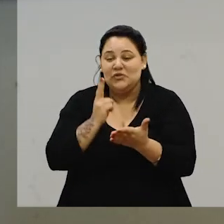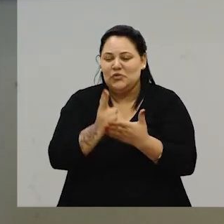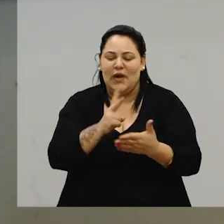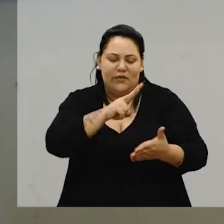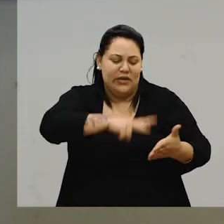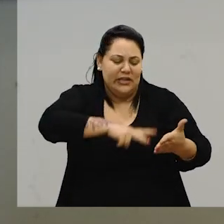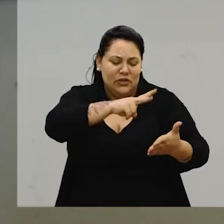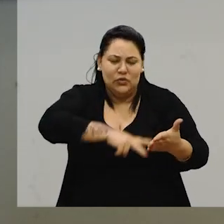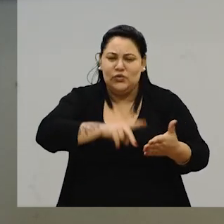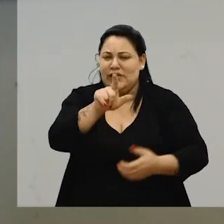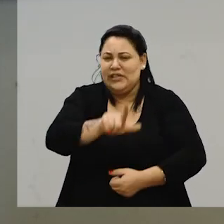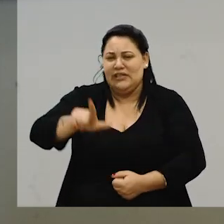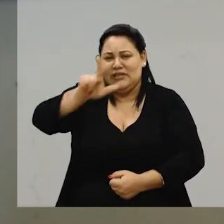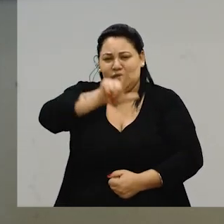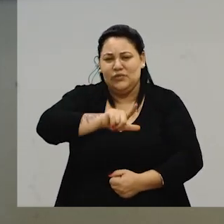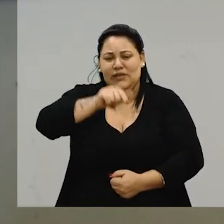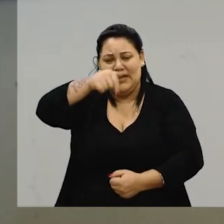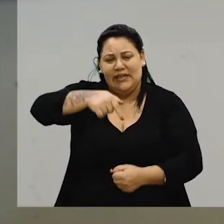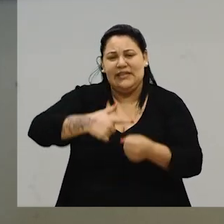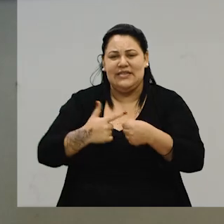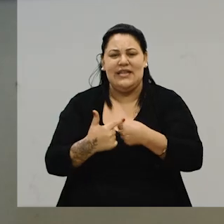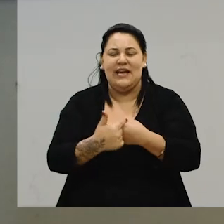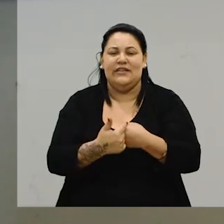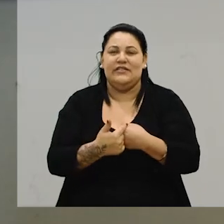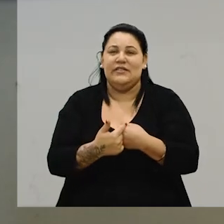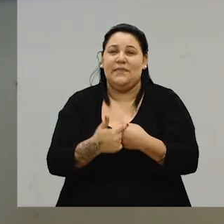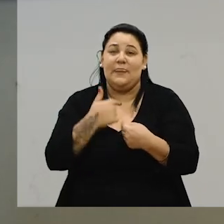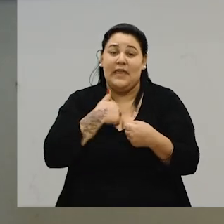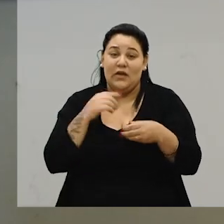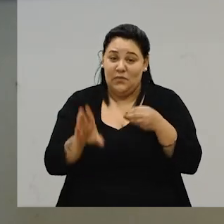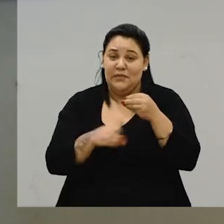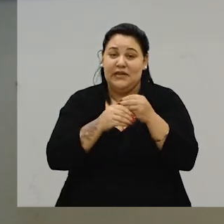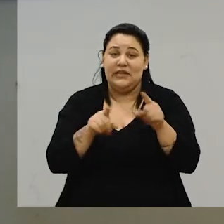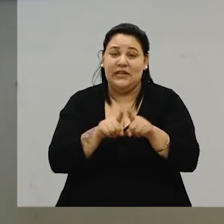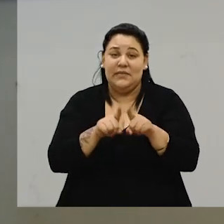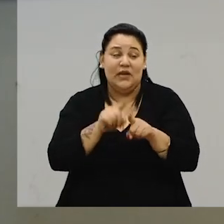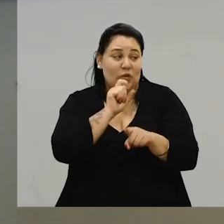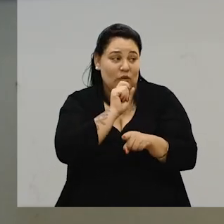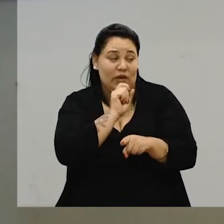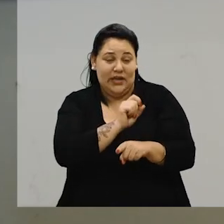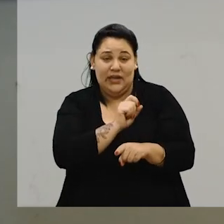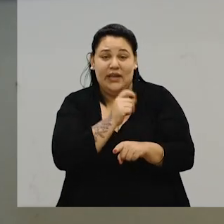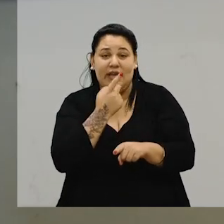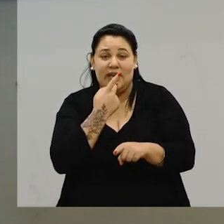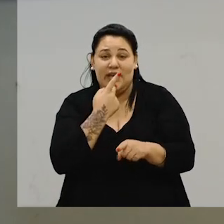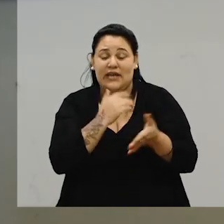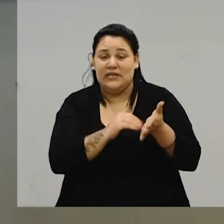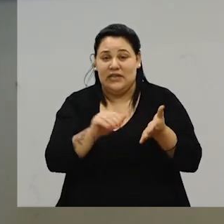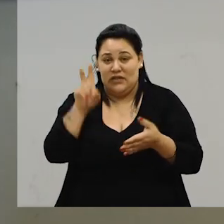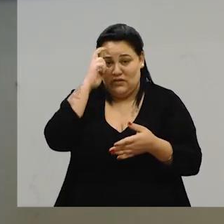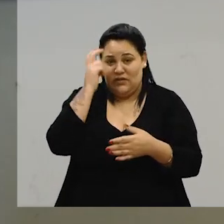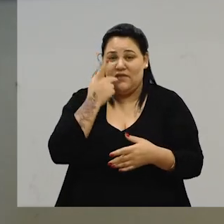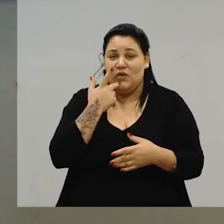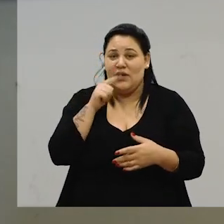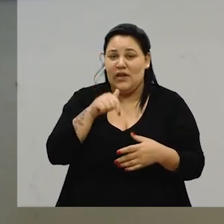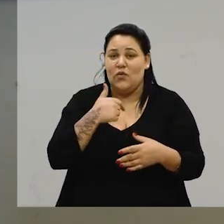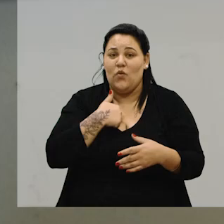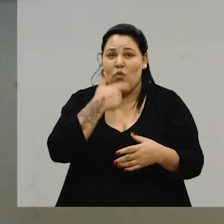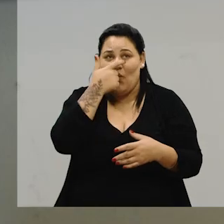seguir adiante, né, com a leitura, com a literatura na nossa cidade, né, complementando até o que a Magali falou, acho